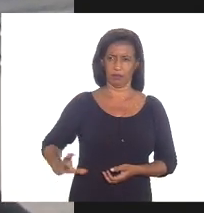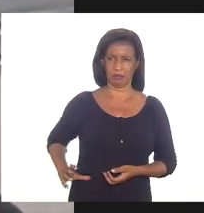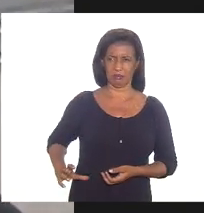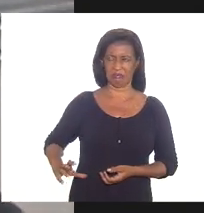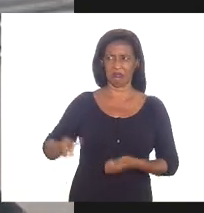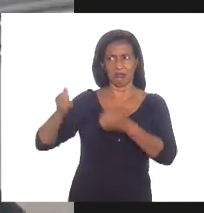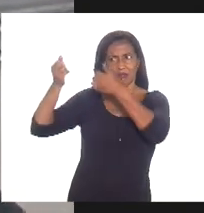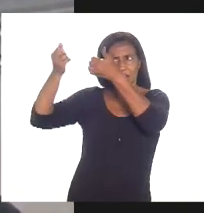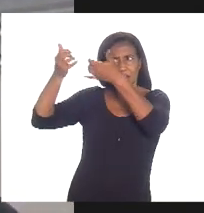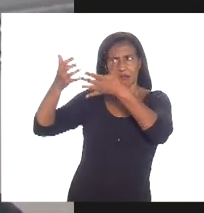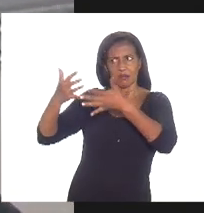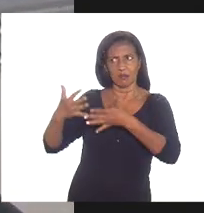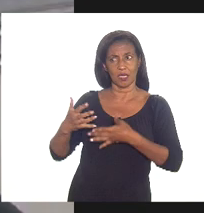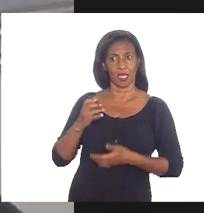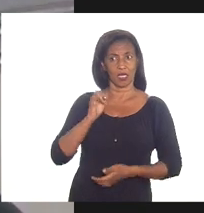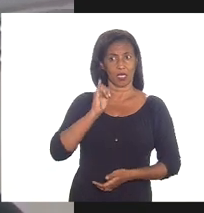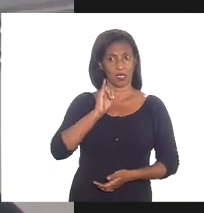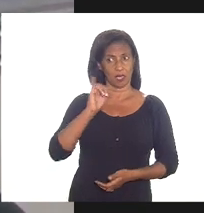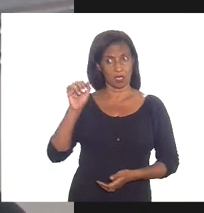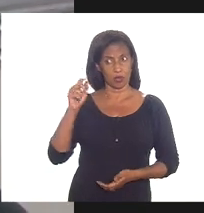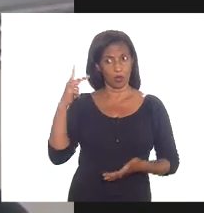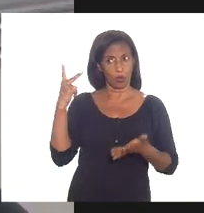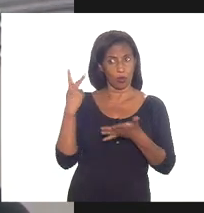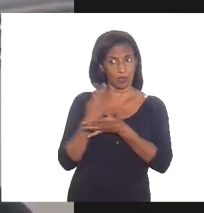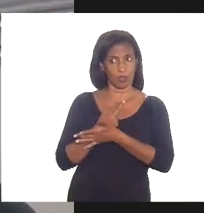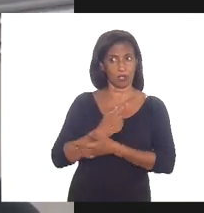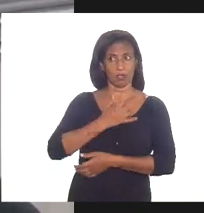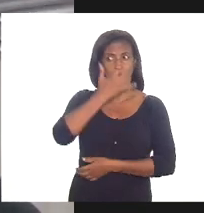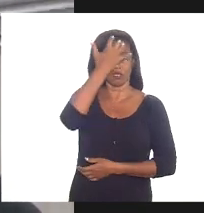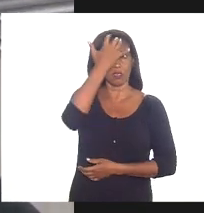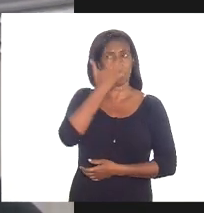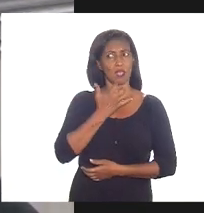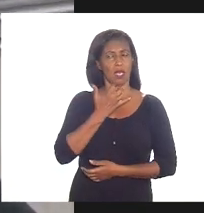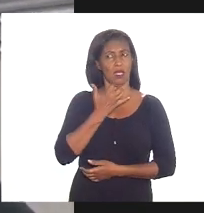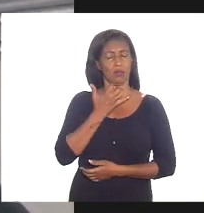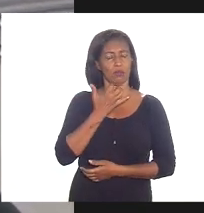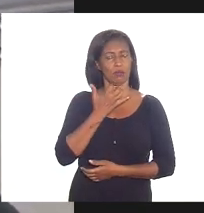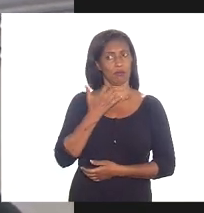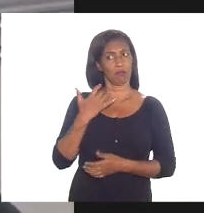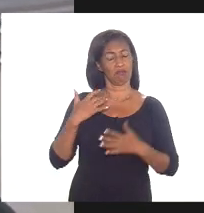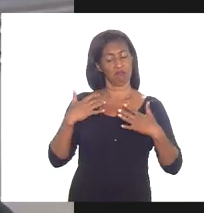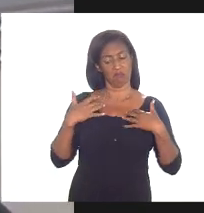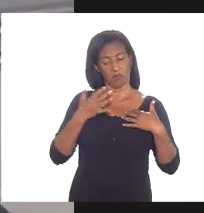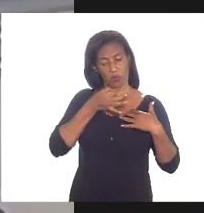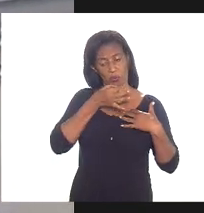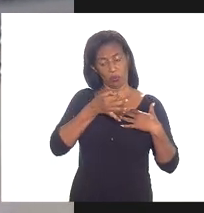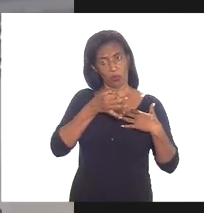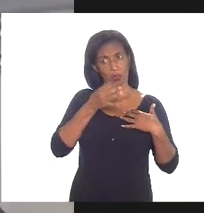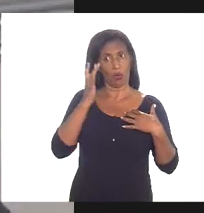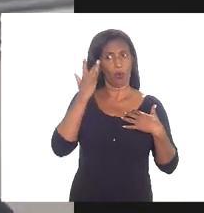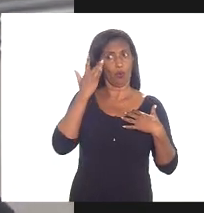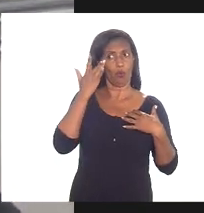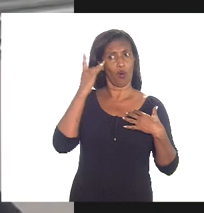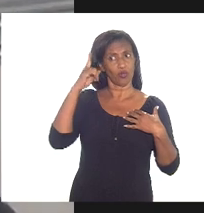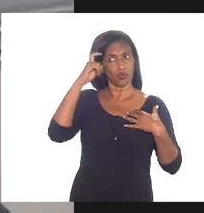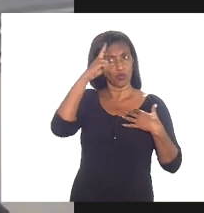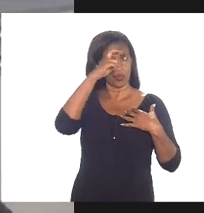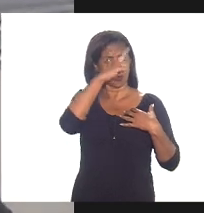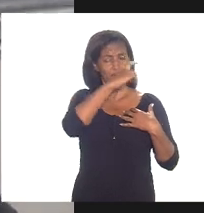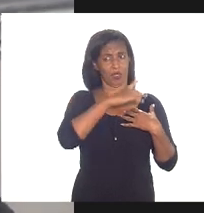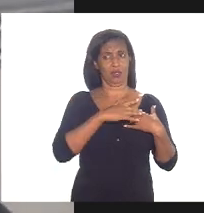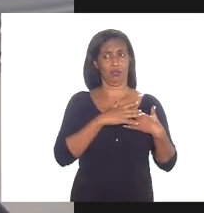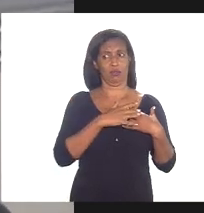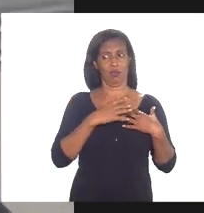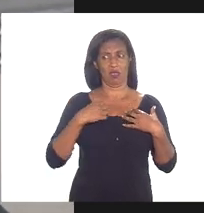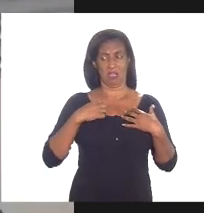De fato, se isso aconteceu, seria grave, no qual eu acho difícil. Eu sentei a broca na Polícia